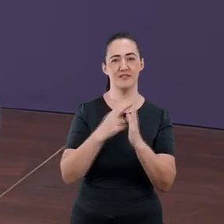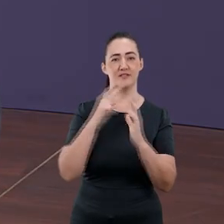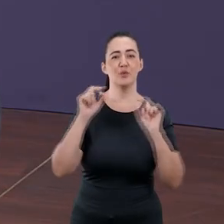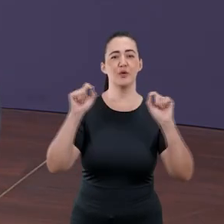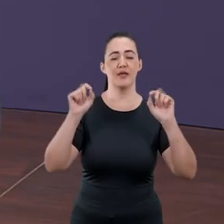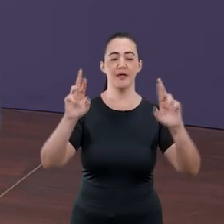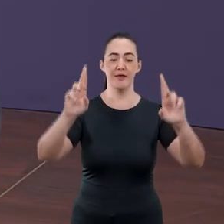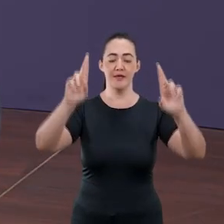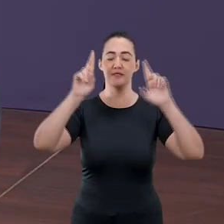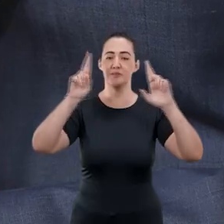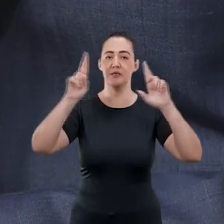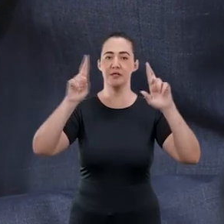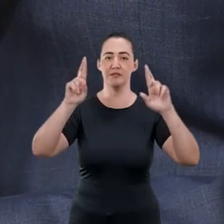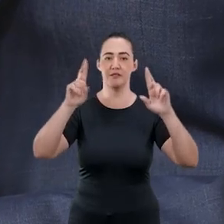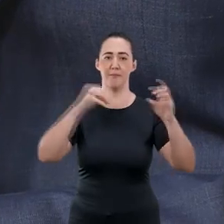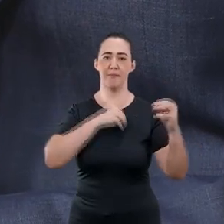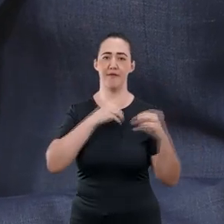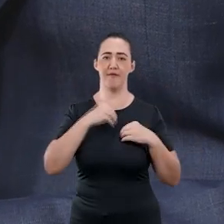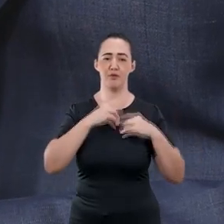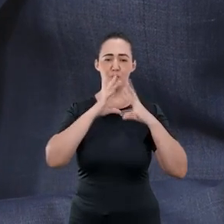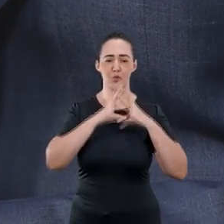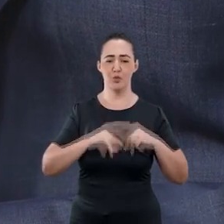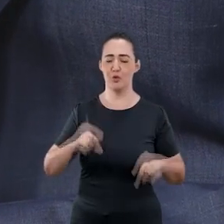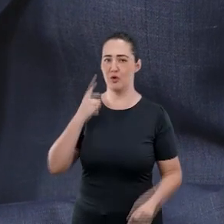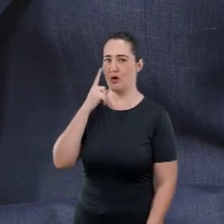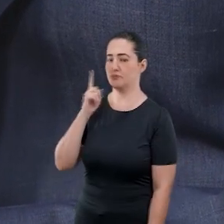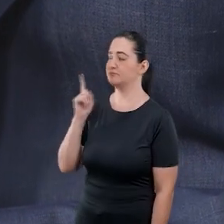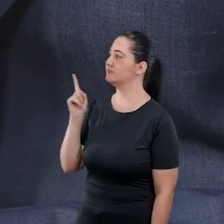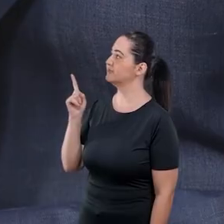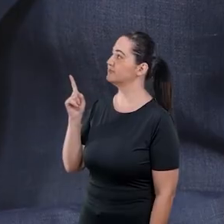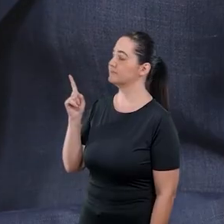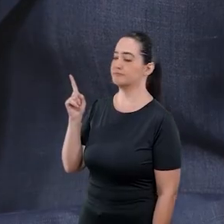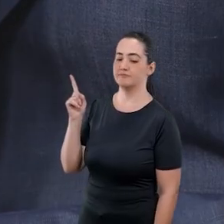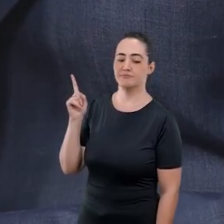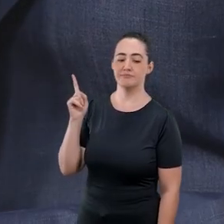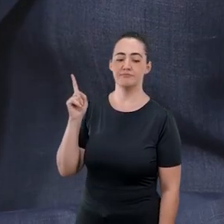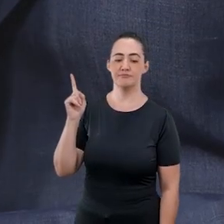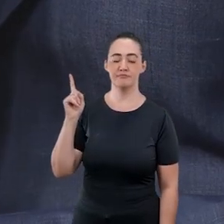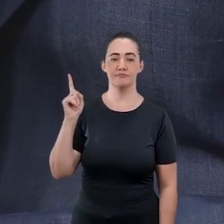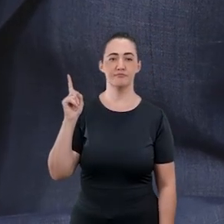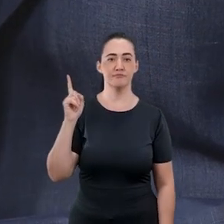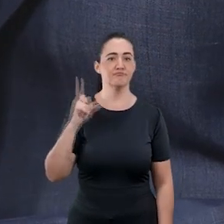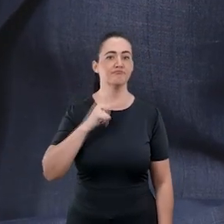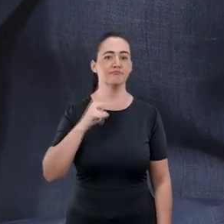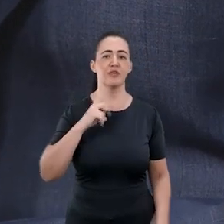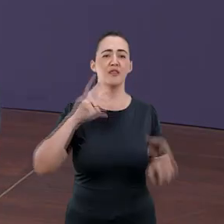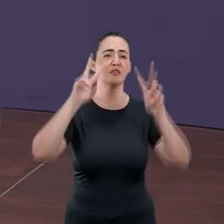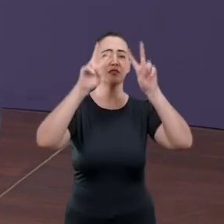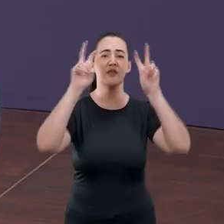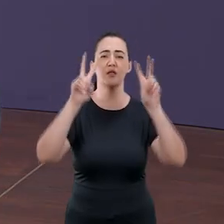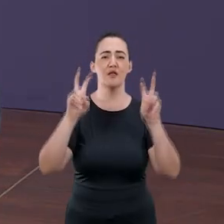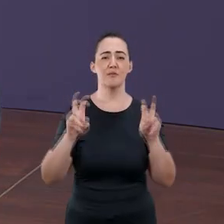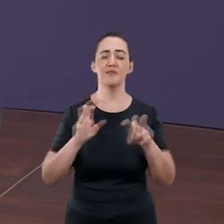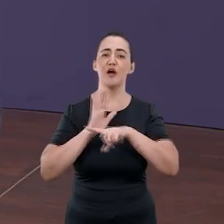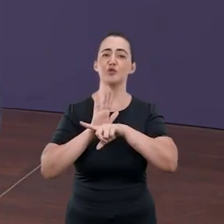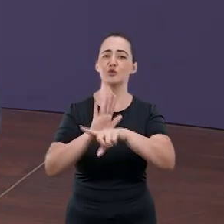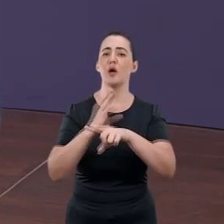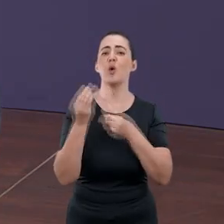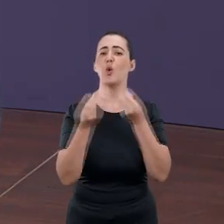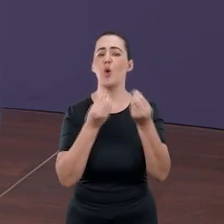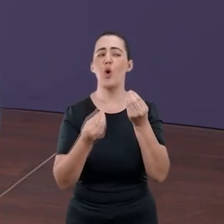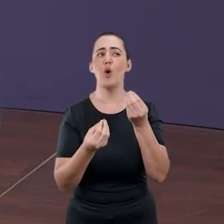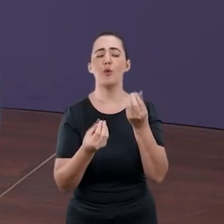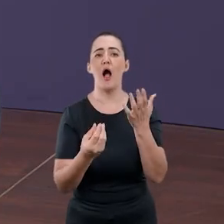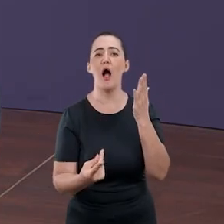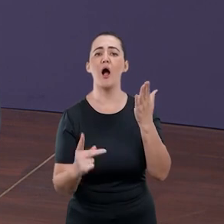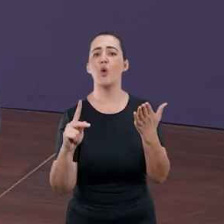Pecado. Esta revista aqui são temas onde você vai entender exatamente como o pecado entrou, e